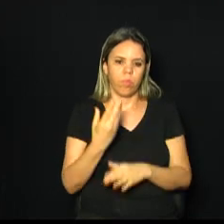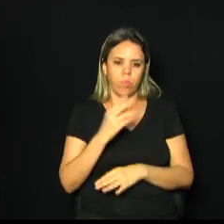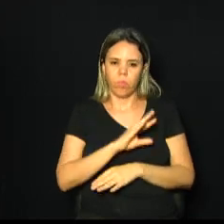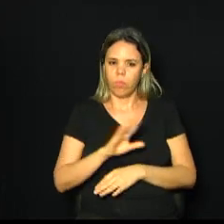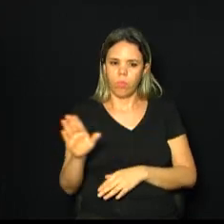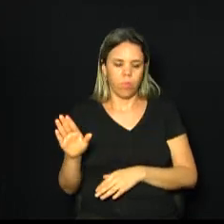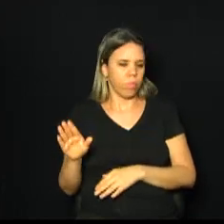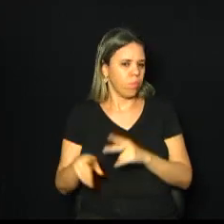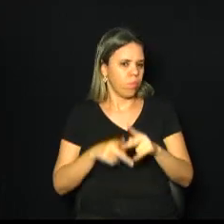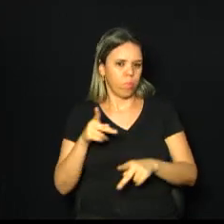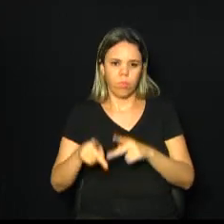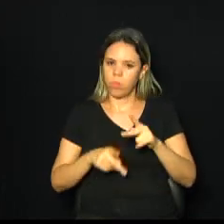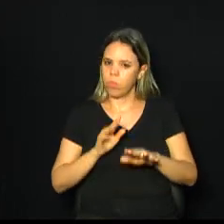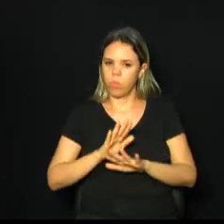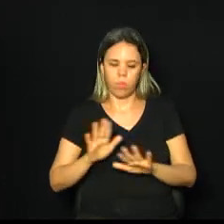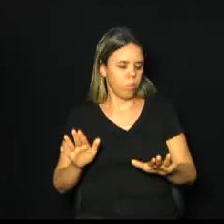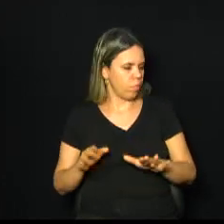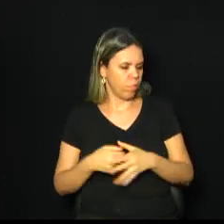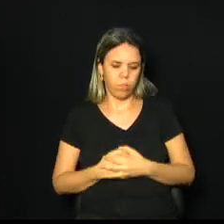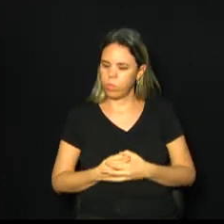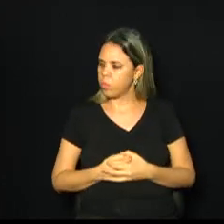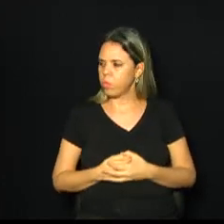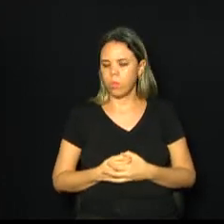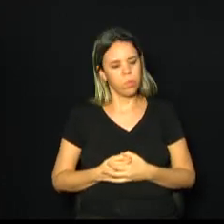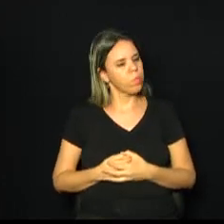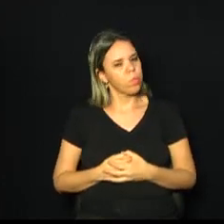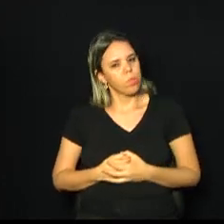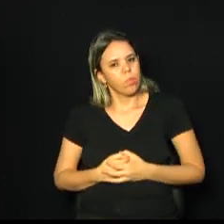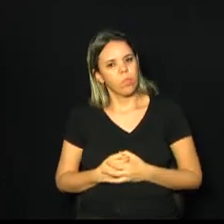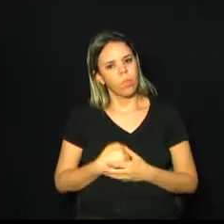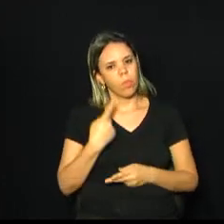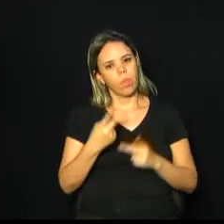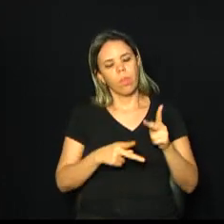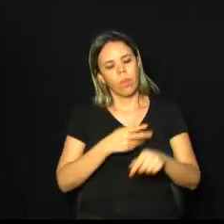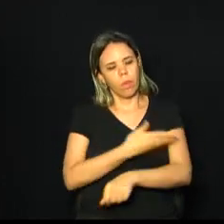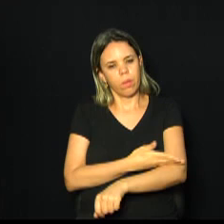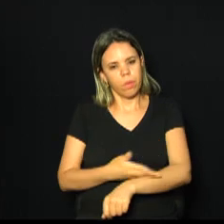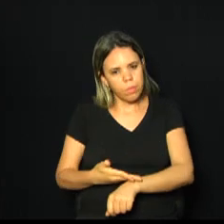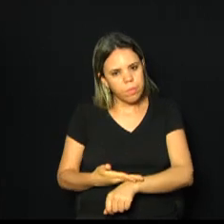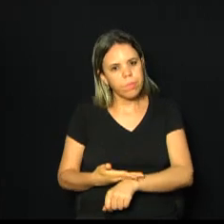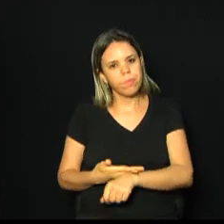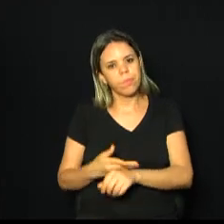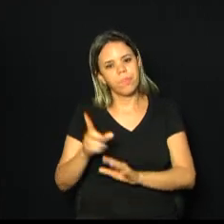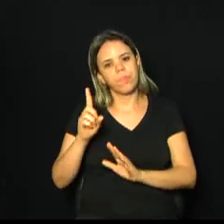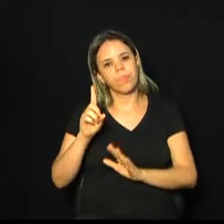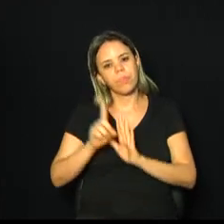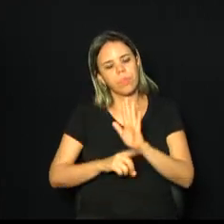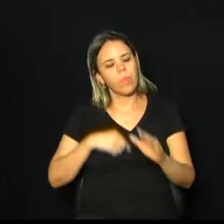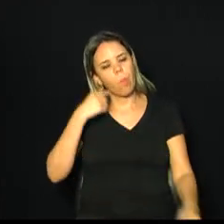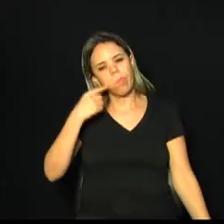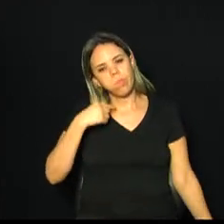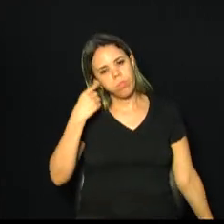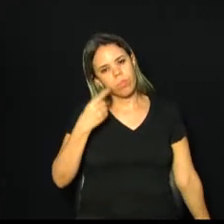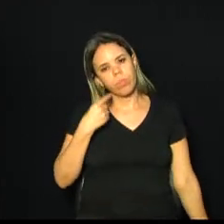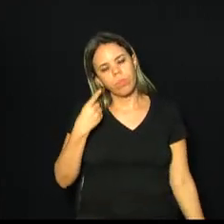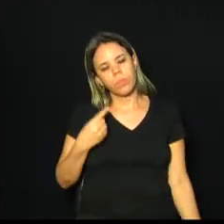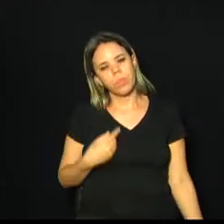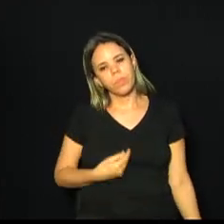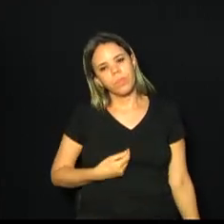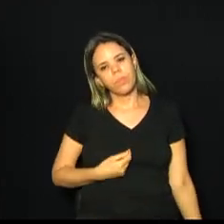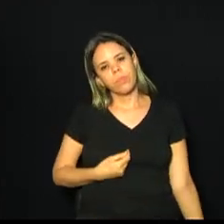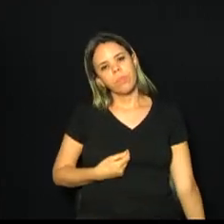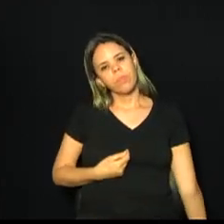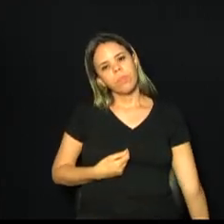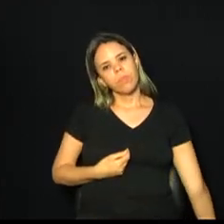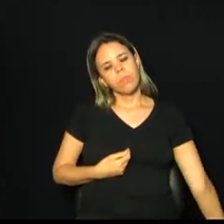para a população, mas para a gente que está acostumado com o direito, pessoas que estão acostumadas com